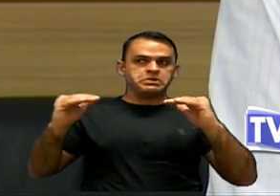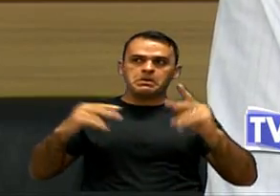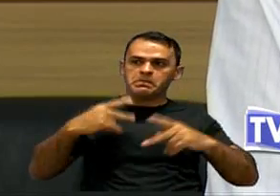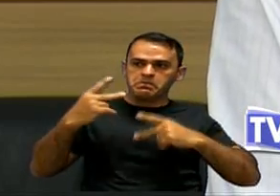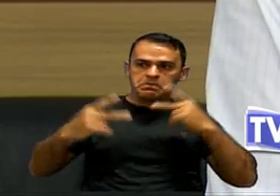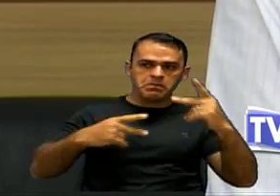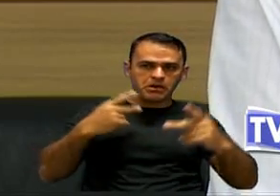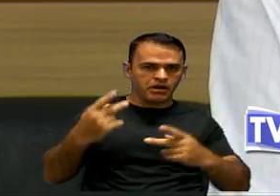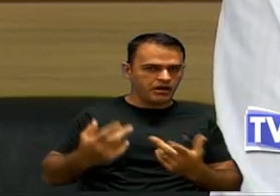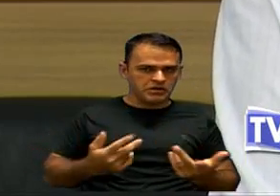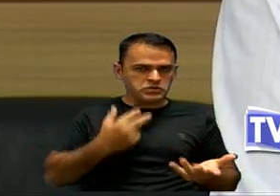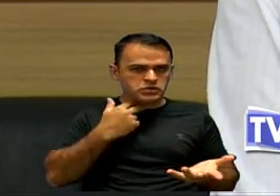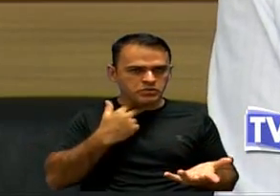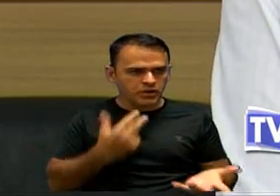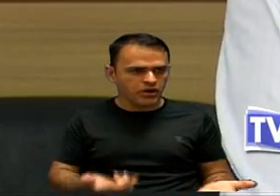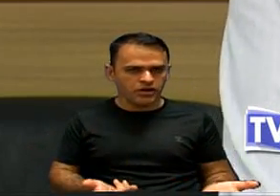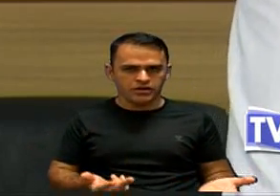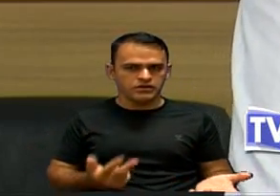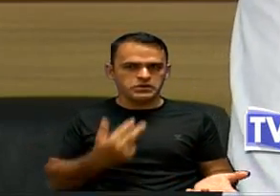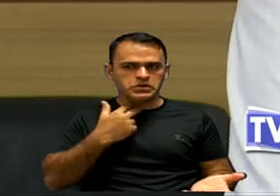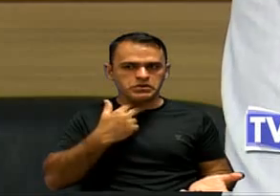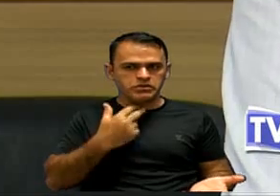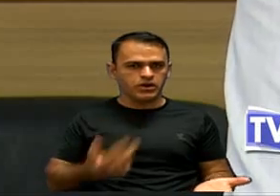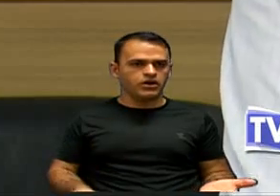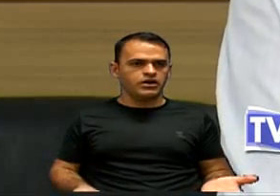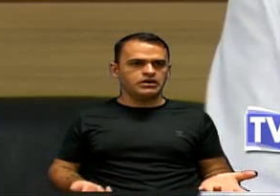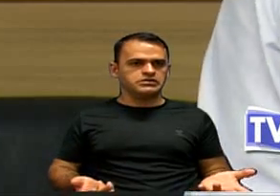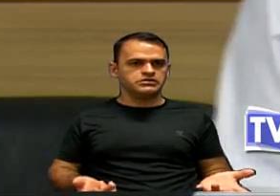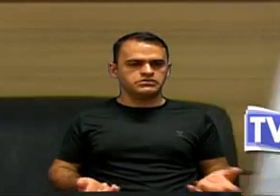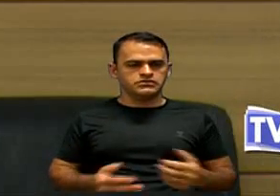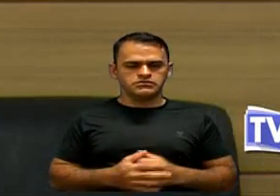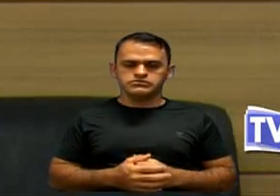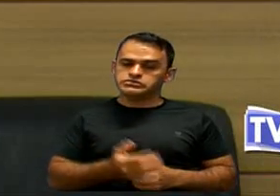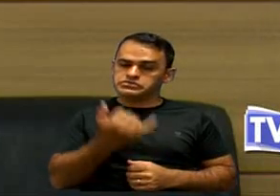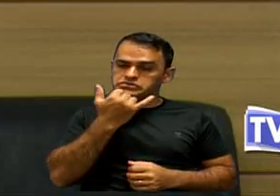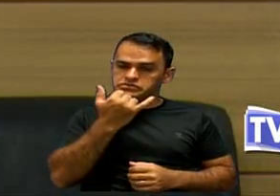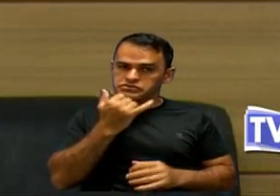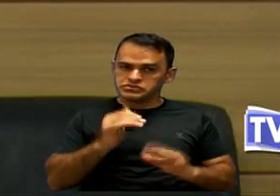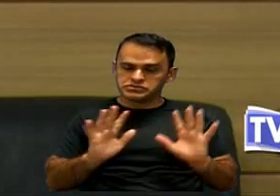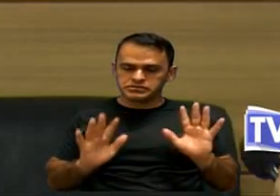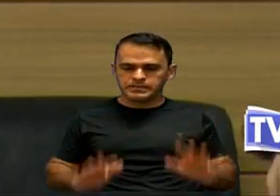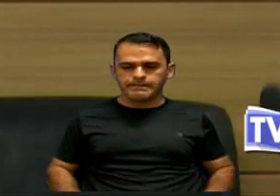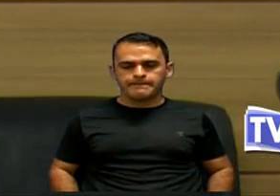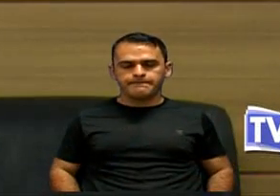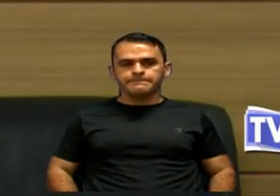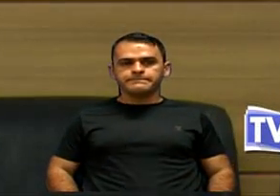dói os tímpanos, não é? E dá problema na elite dominante. Desculpe.